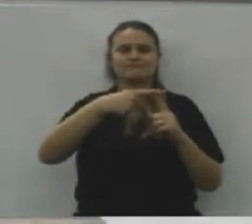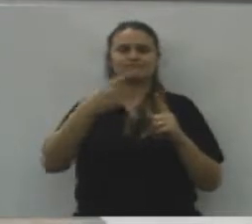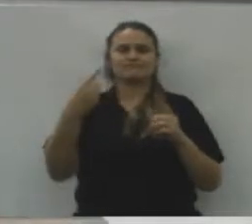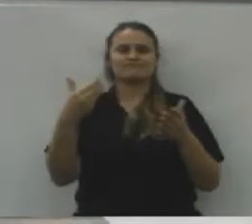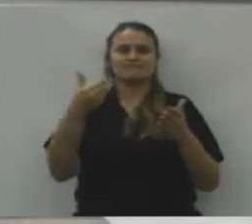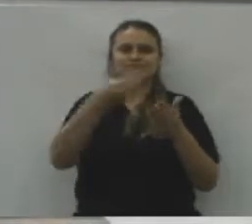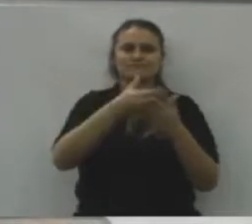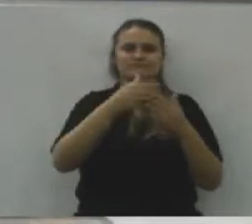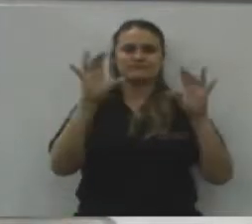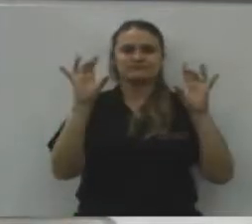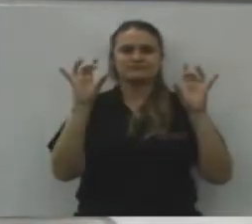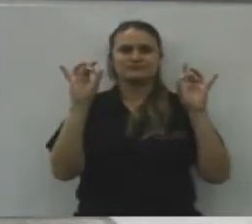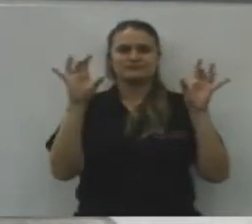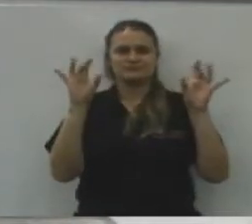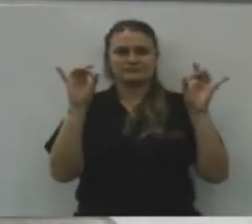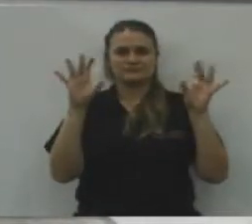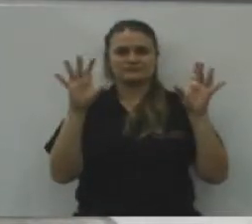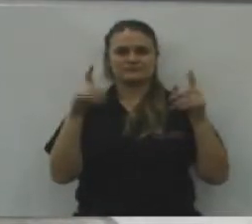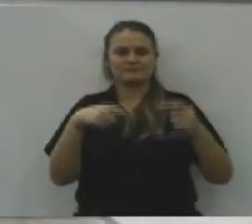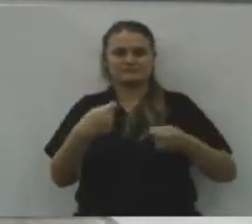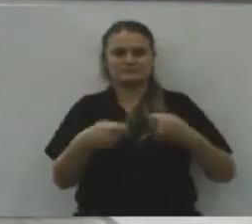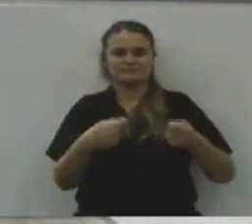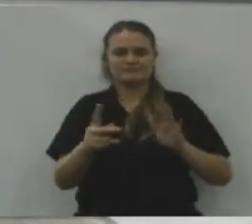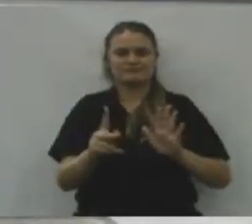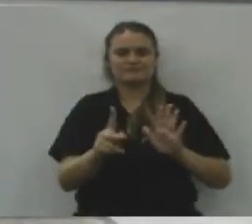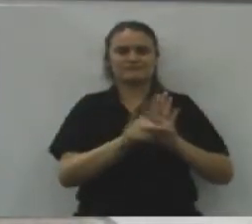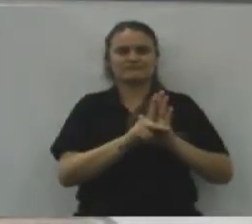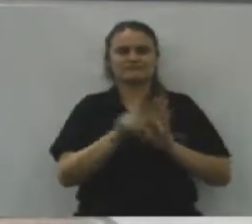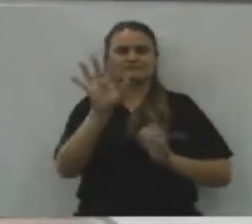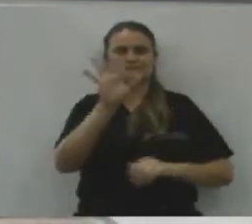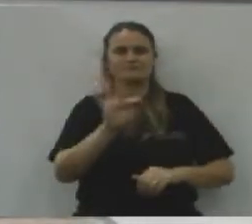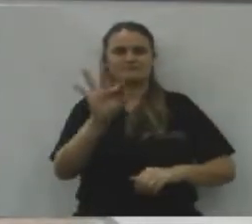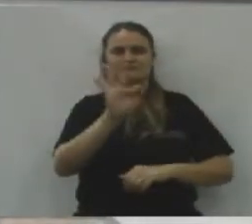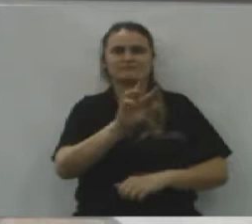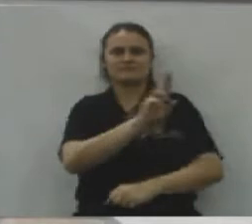adicional especial no orçamento próprio da UNIUV,